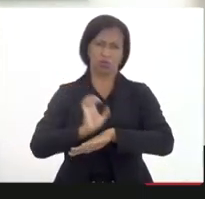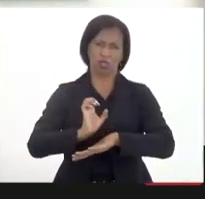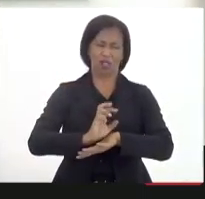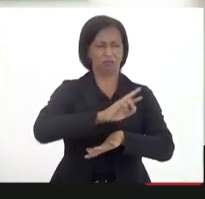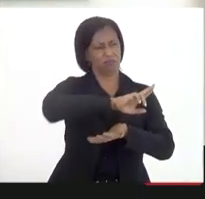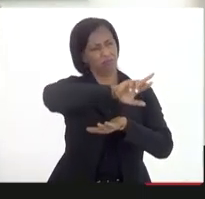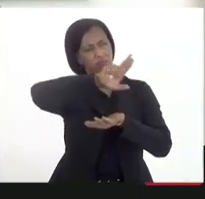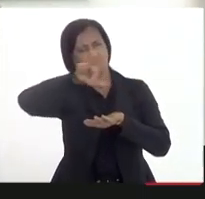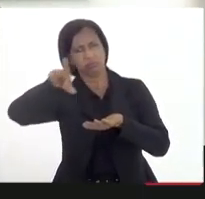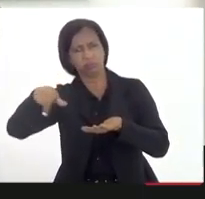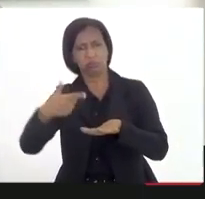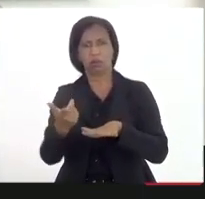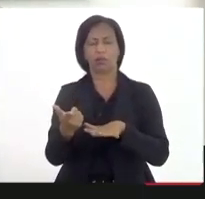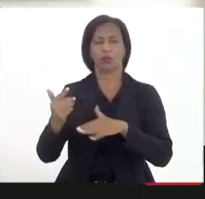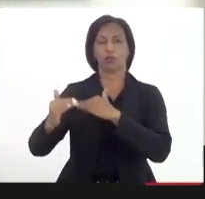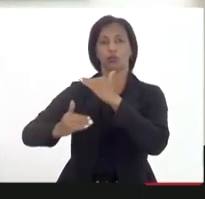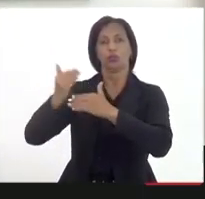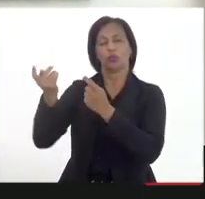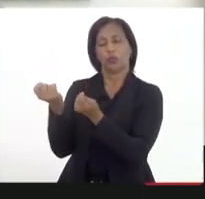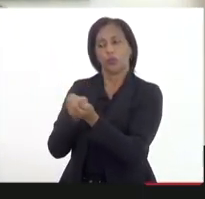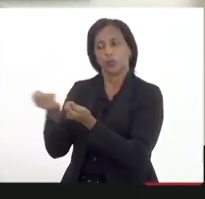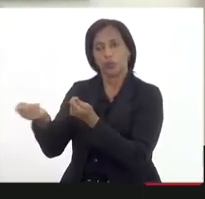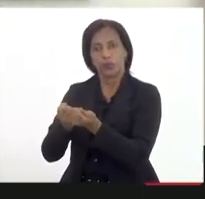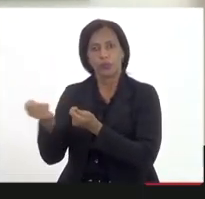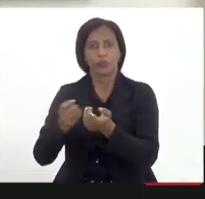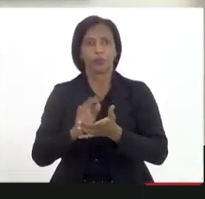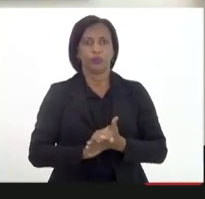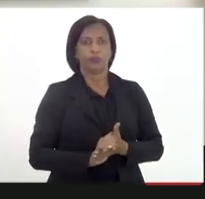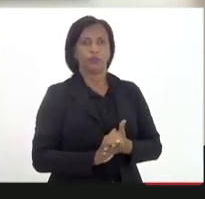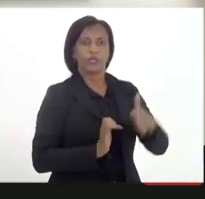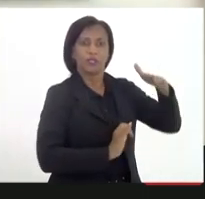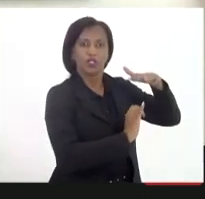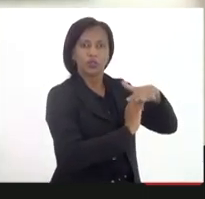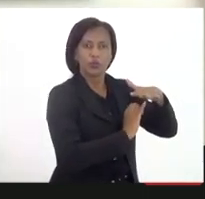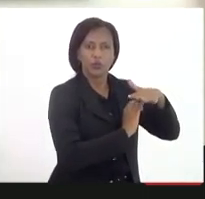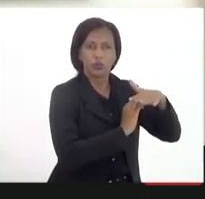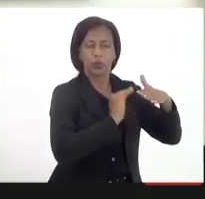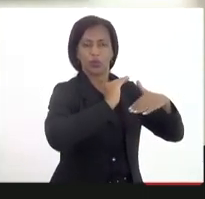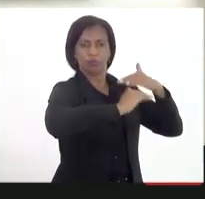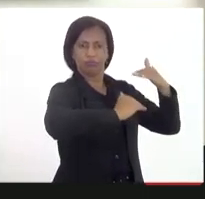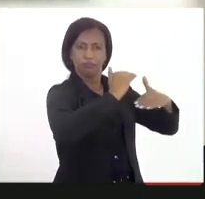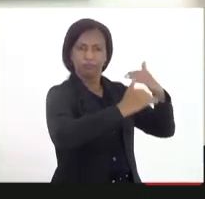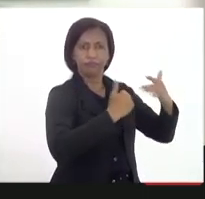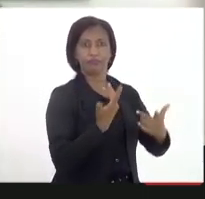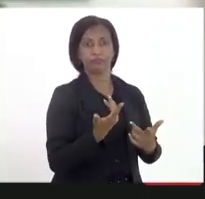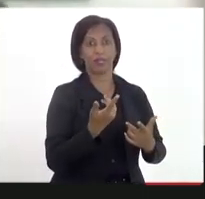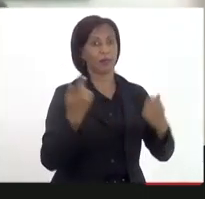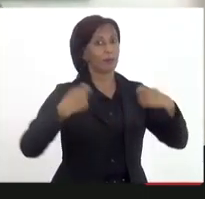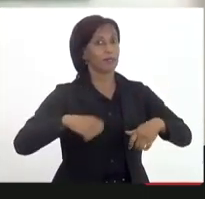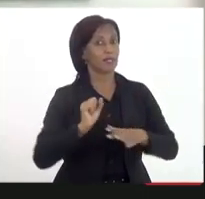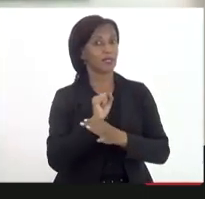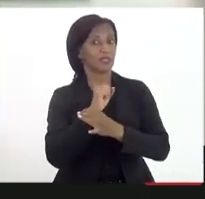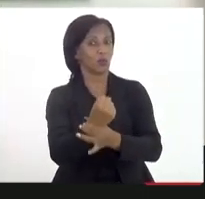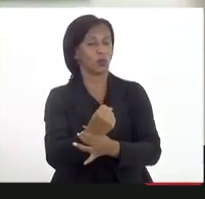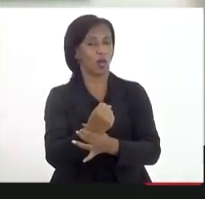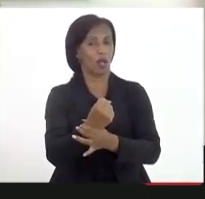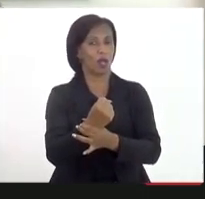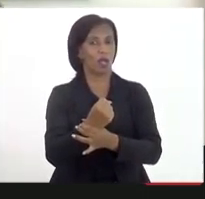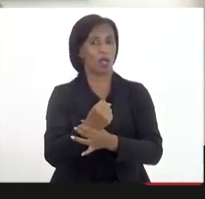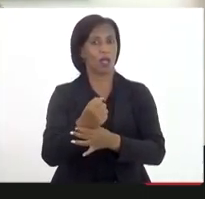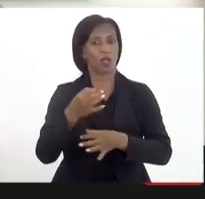aspectos sobretudo no campo do desenvolvimento econômico desenvolvimento das instituições é fundamental que a gente assegure a segurança jurídica